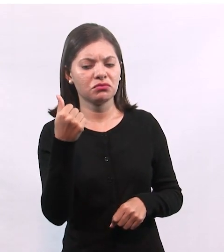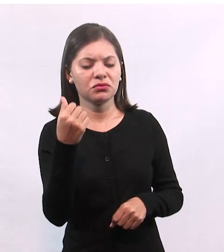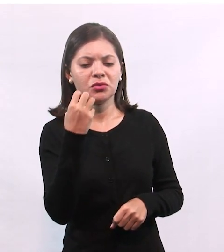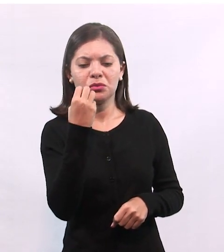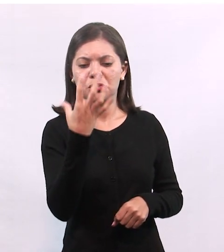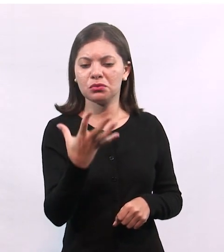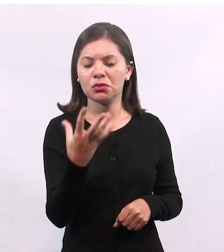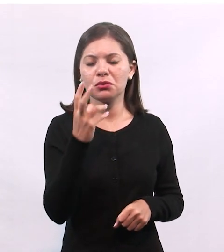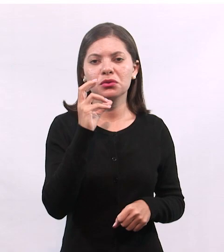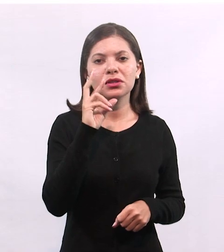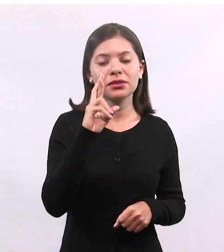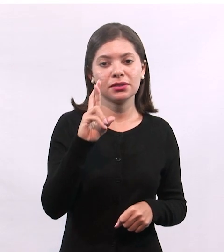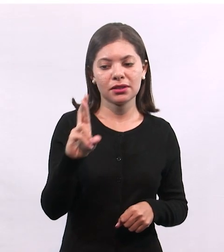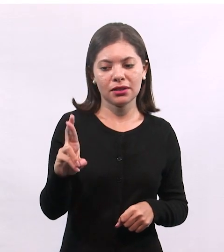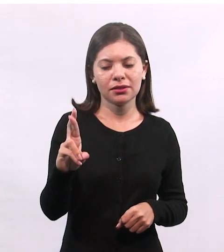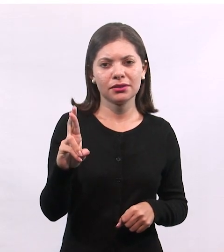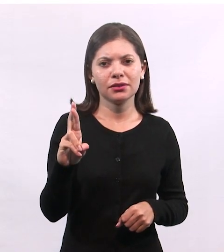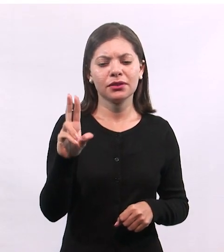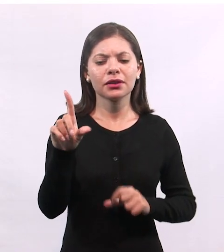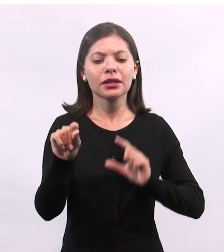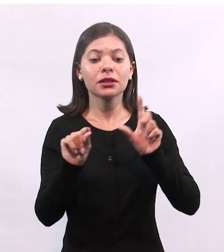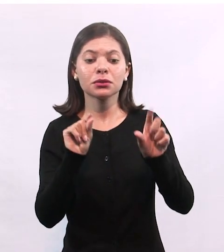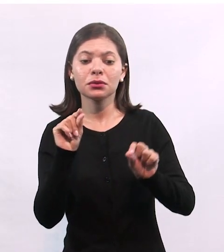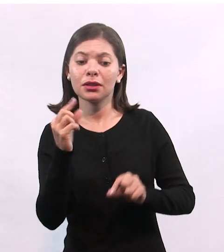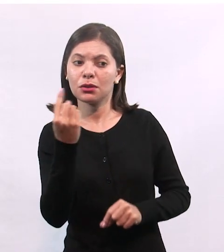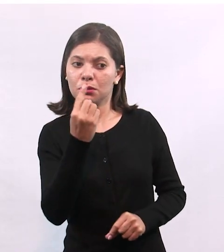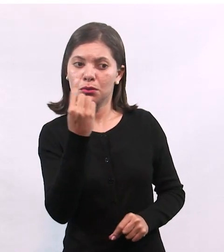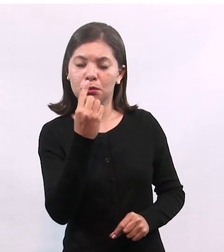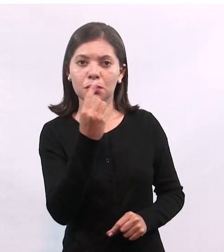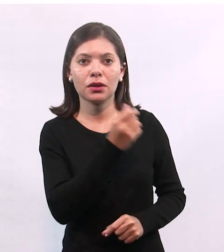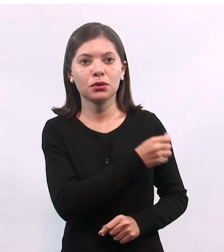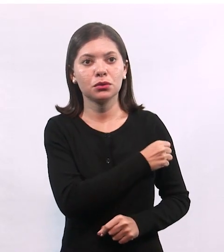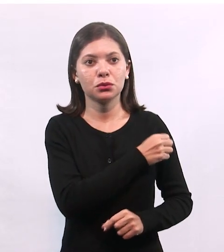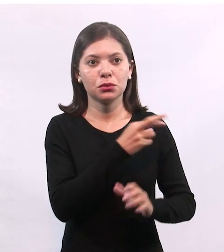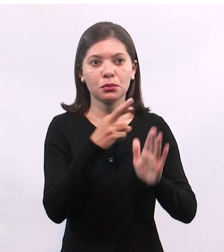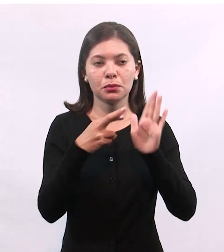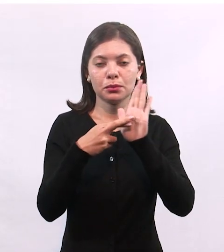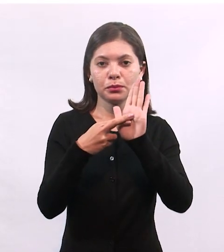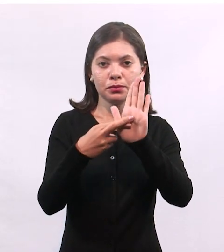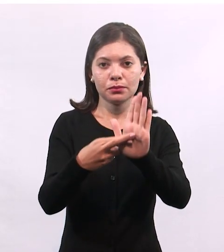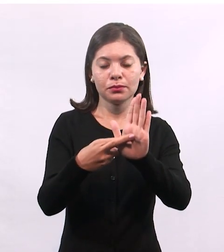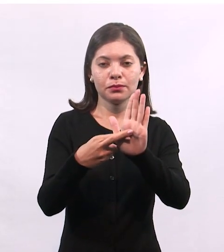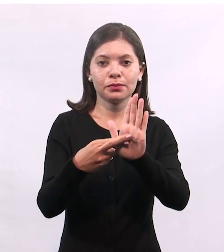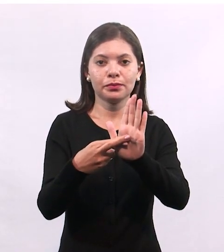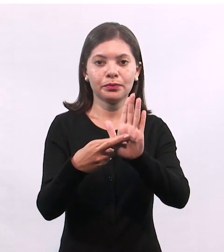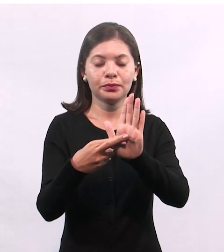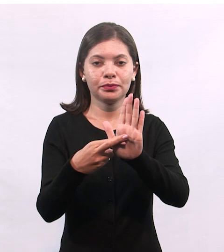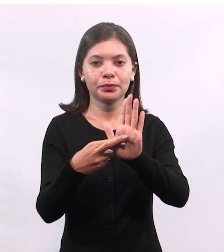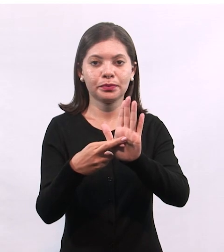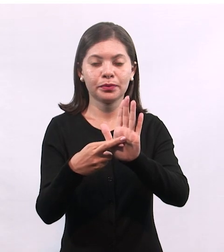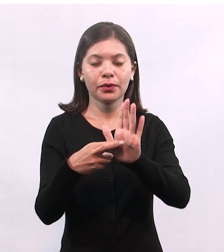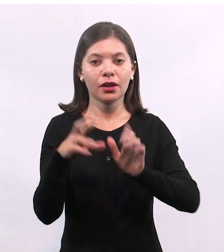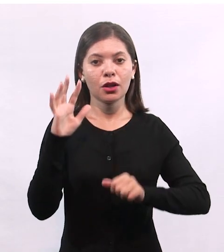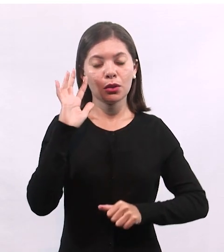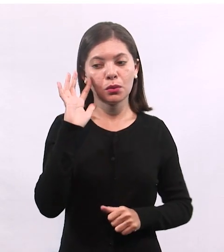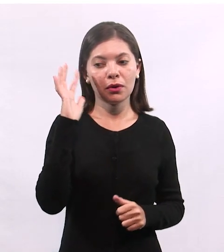escolher um desses alunos para representar a minha turma seja num evento seja